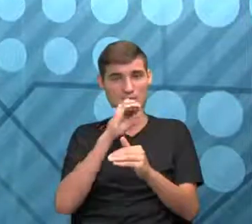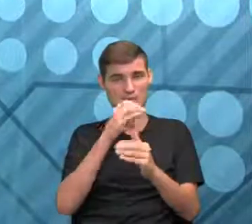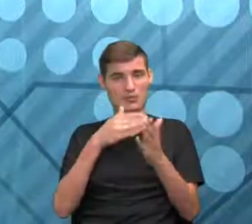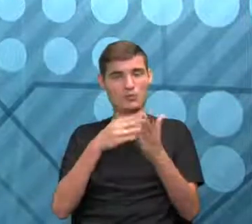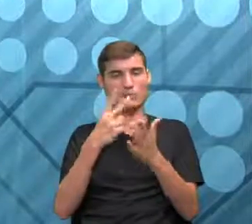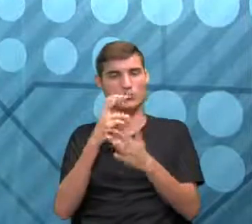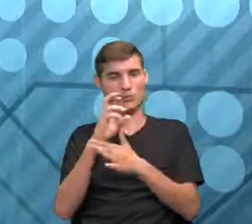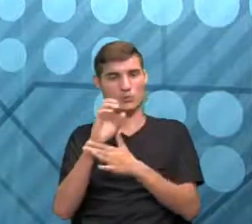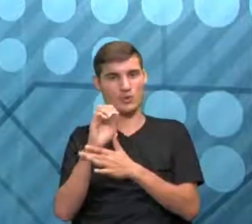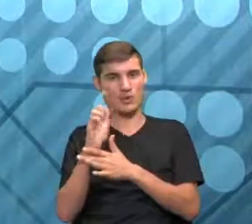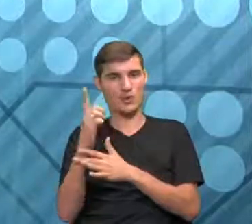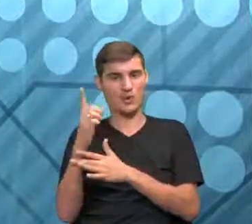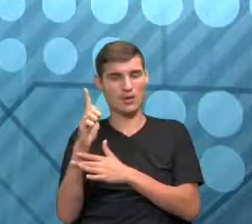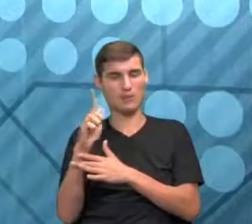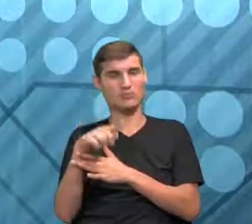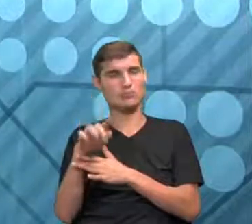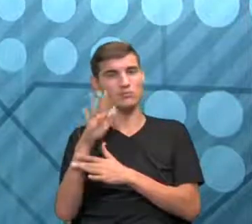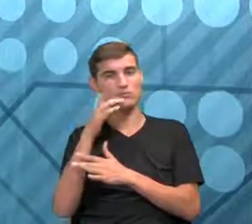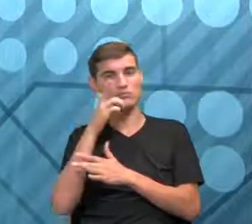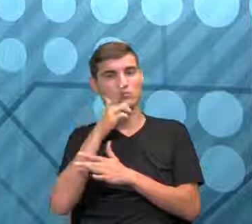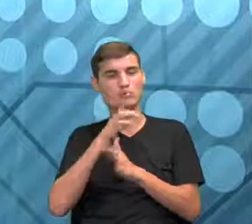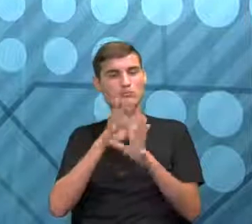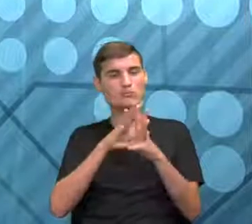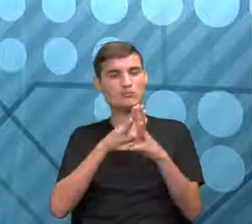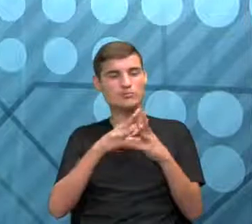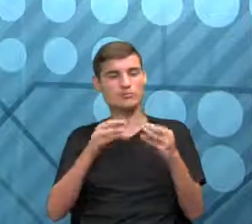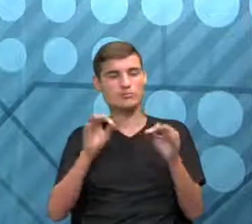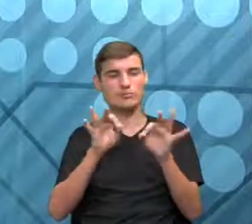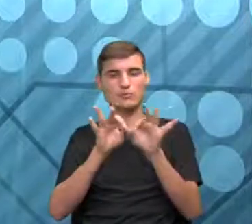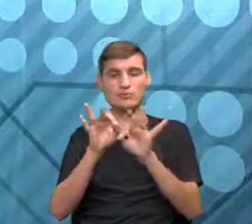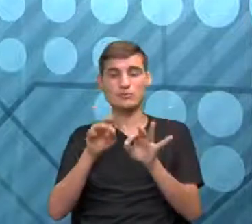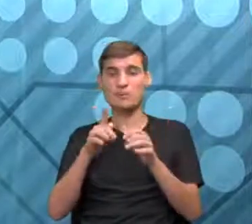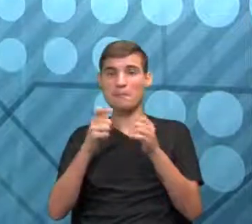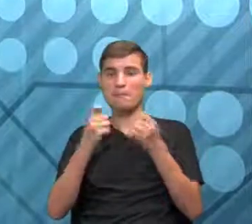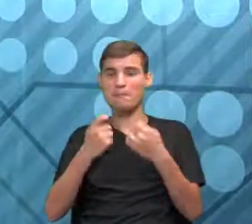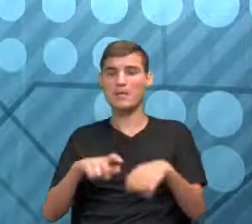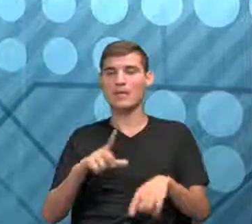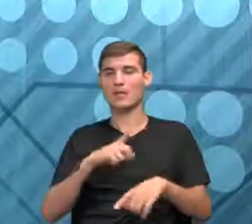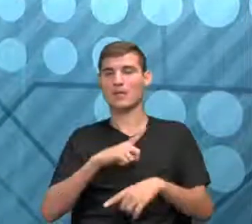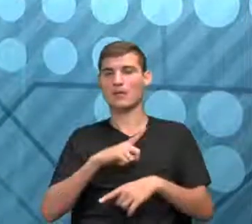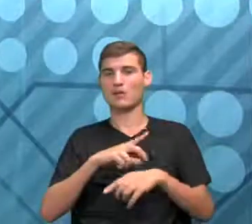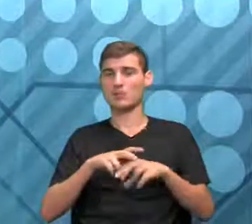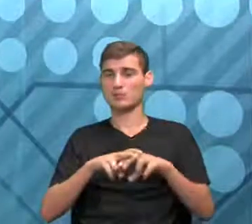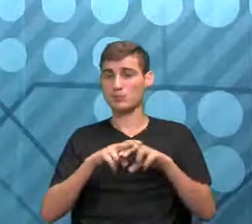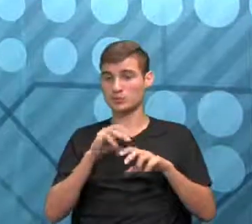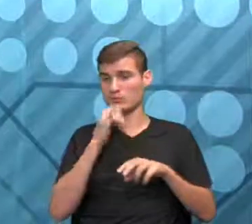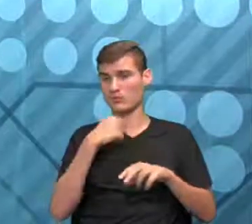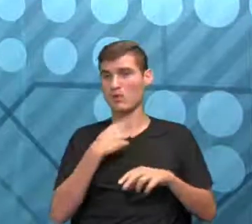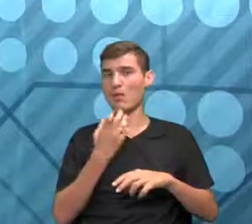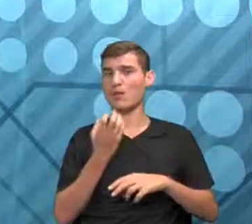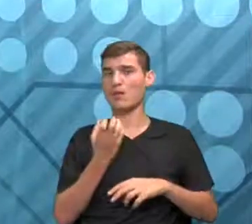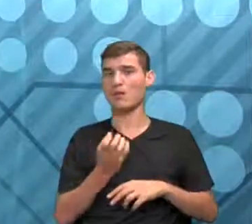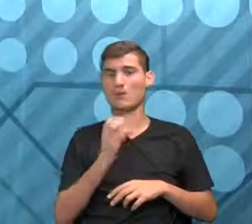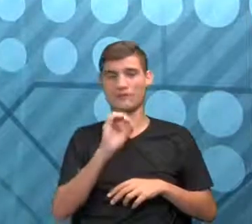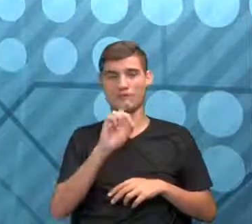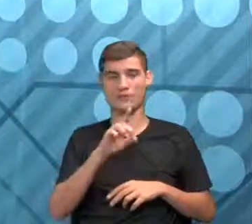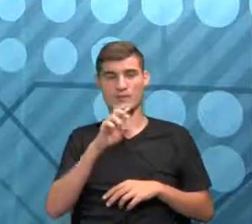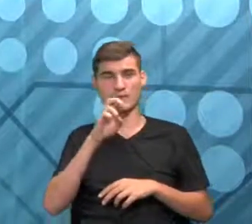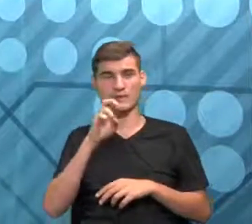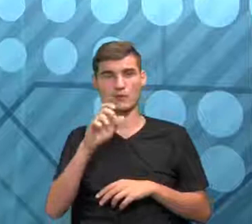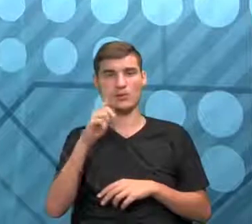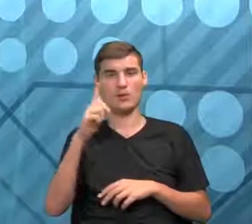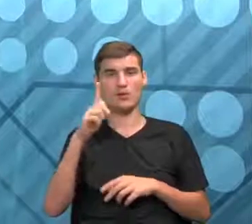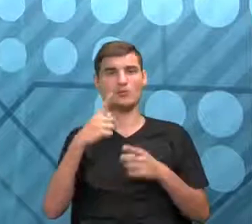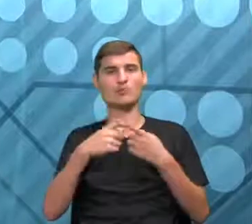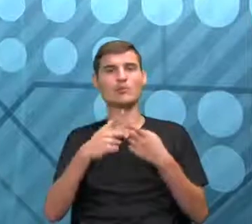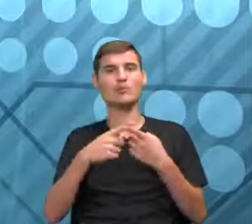250 graus, e eu pego uma resolução que eu preciso ter. Então, eu quero 0,5 graus de resolução. Por